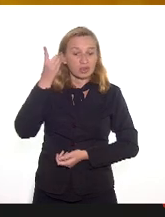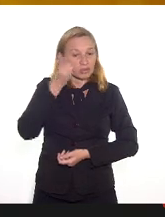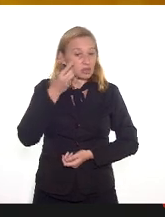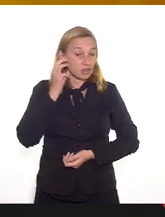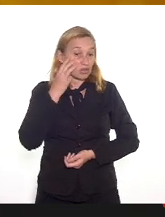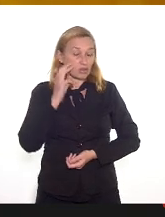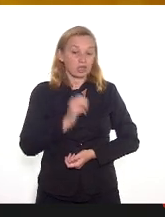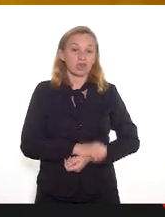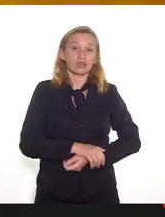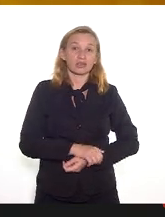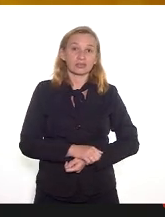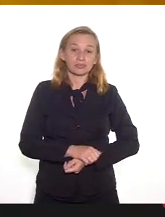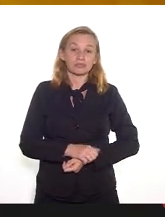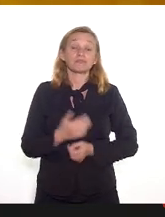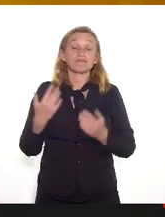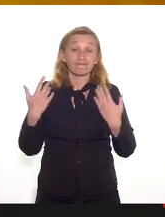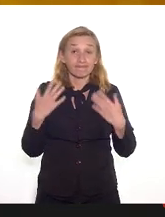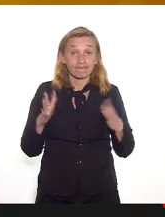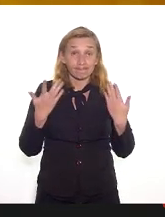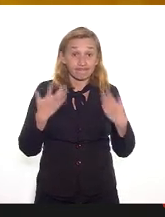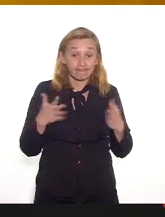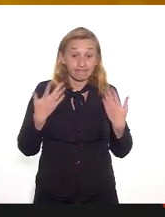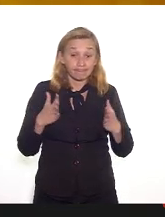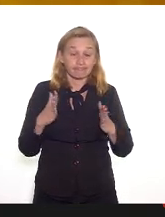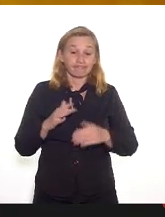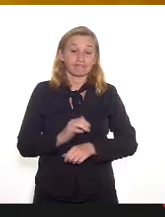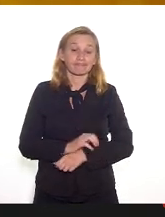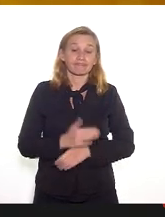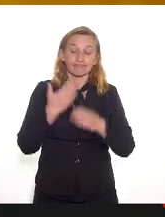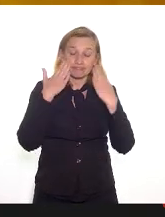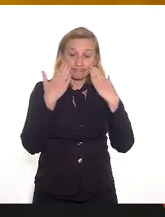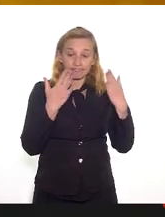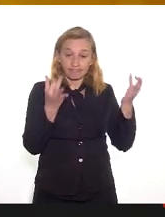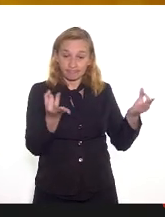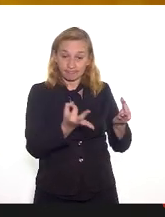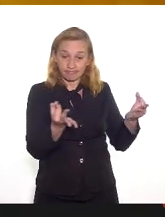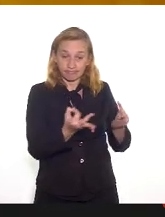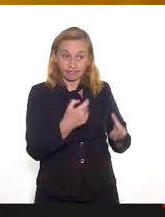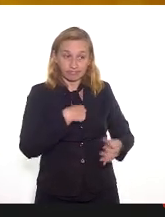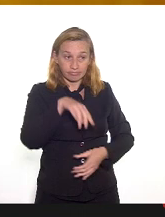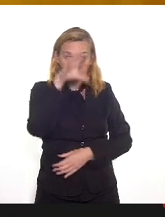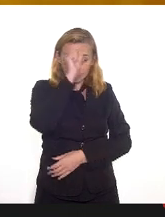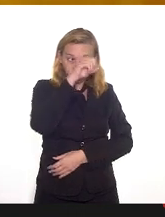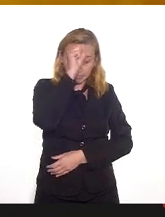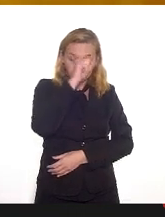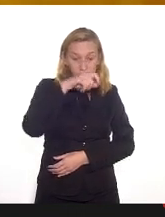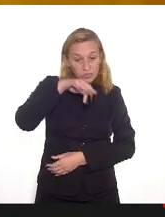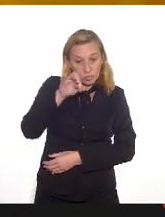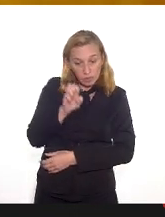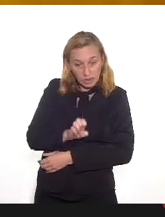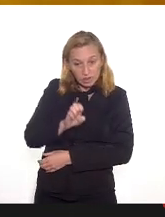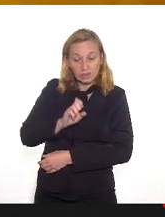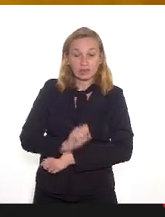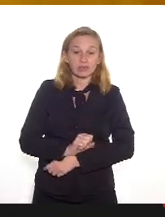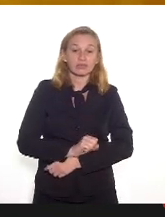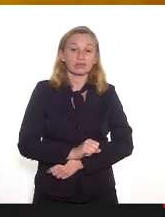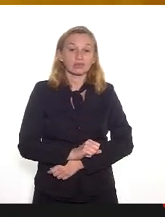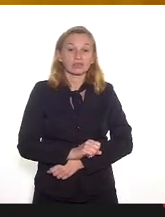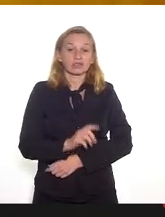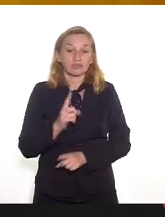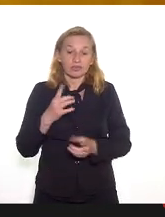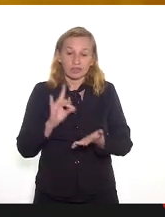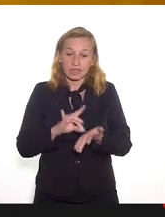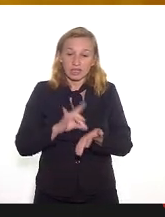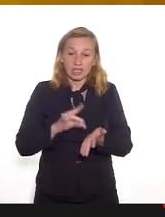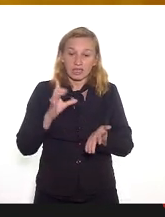Valdec. Parabenizar aí a apresentação excelente, aprendi bastante do almirante Edésio. Na verdade, a minha fala